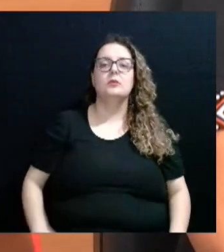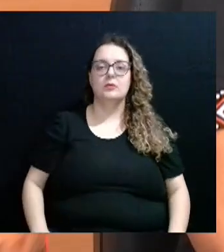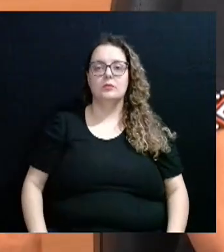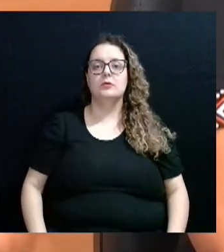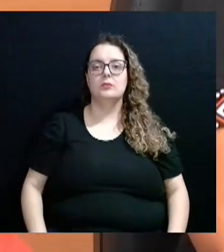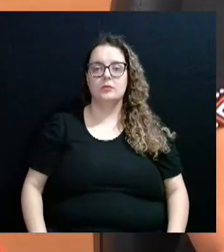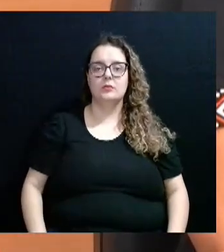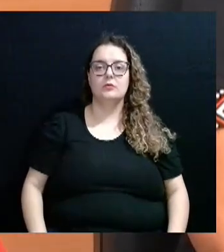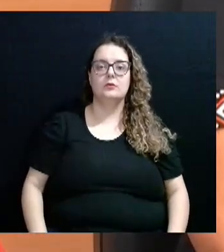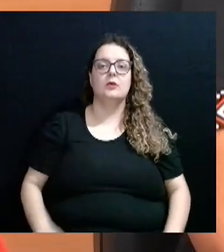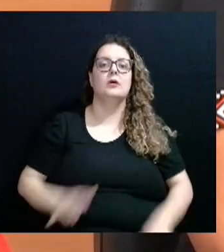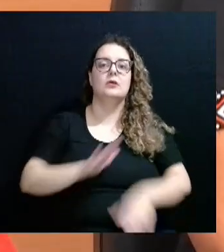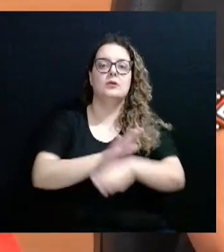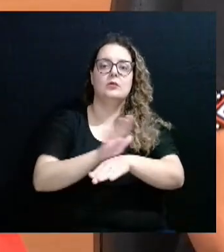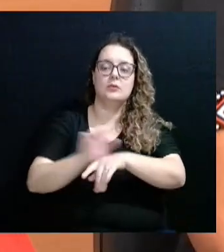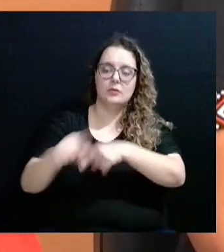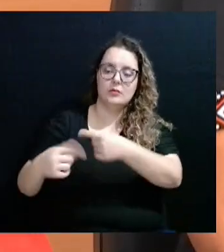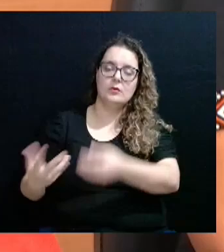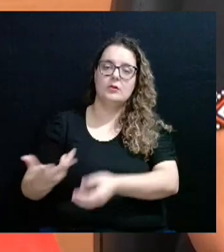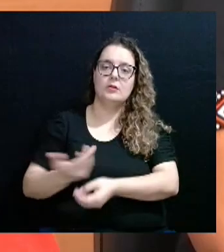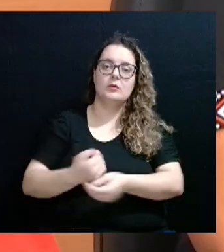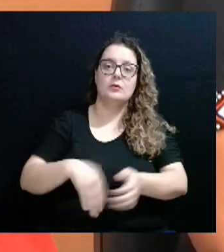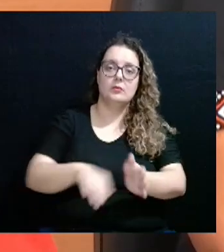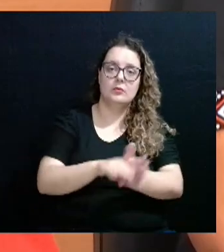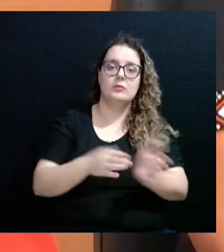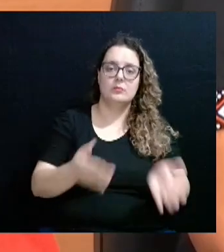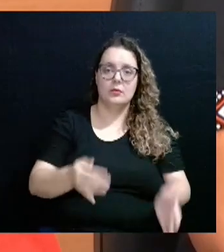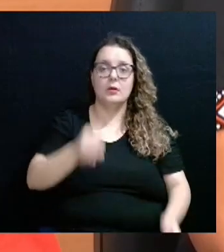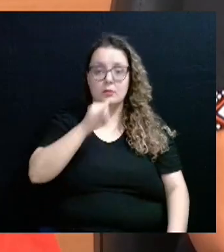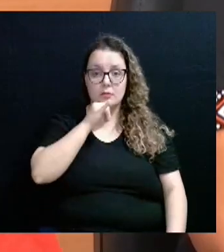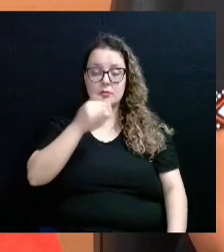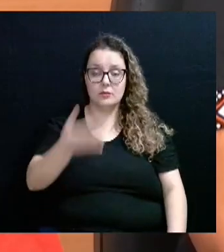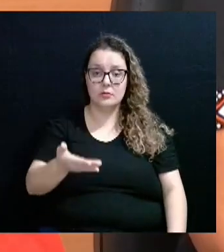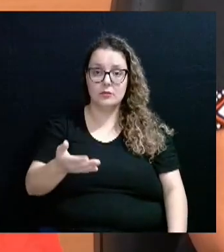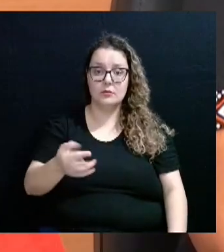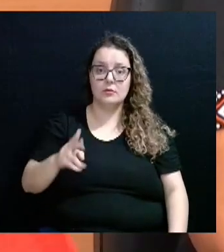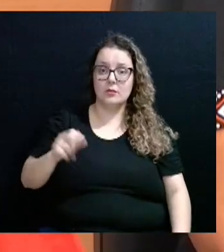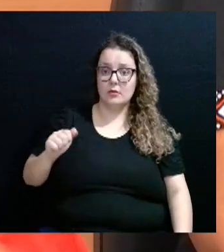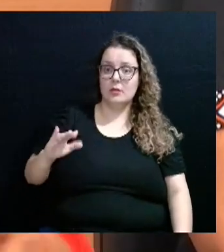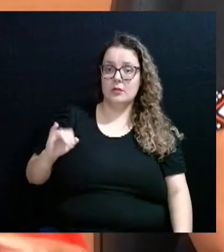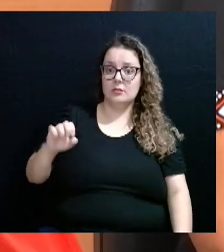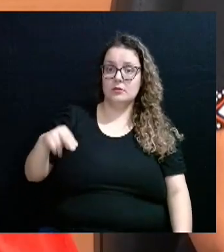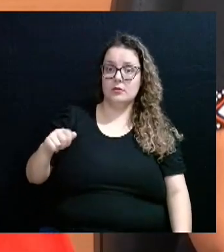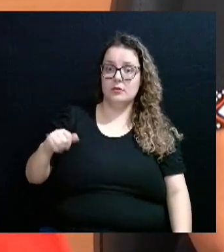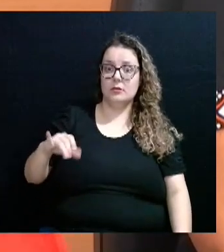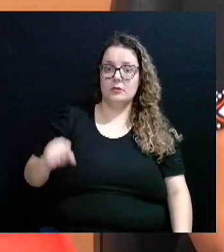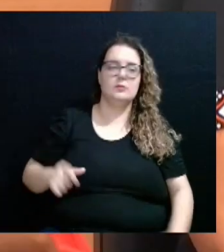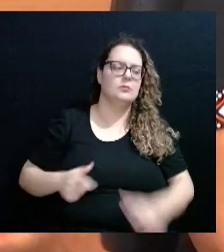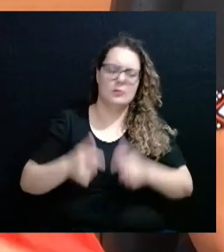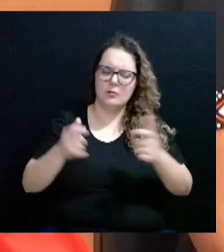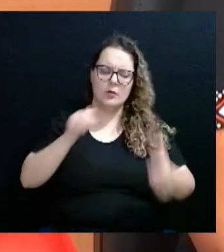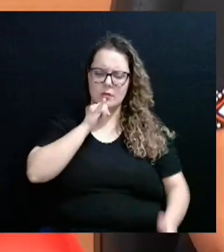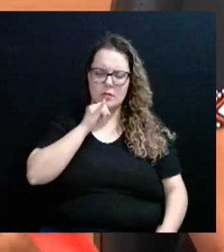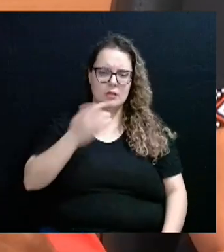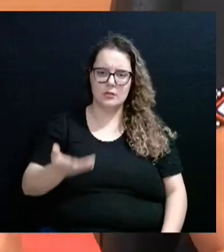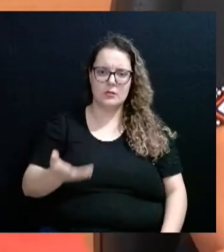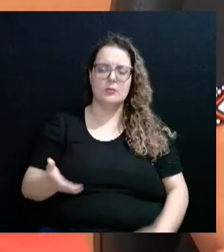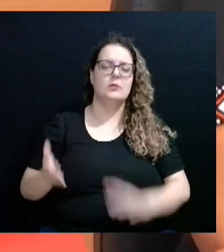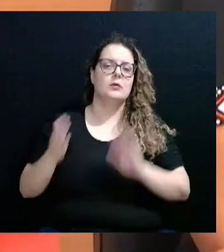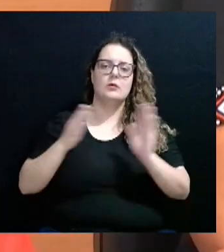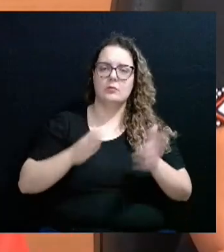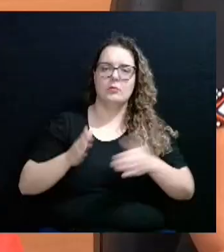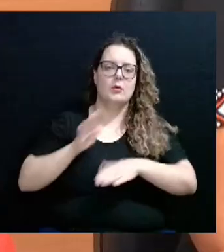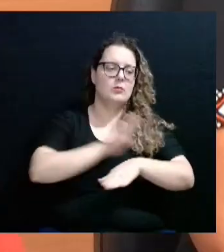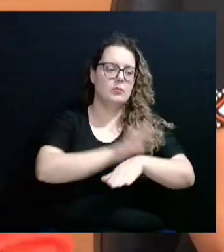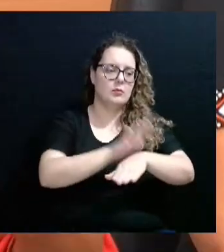outros artistas que estavam chegando, a exemplo, né, do Racionais, que é o maior deles, né, que produziu, que ajudou, que